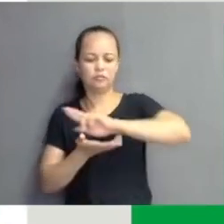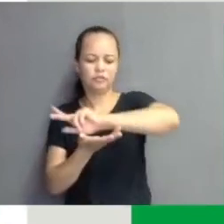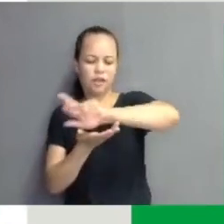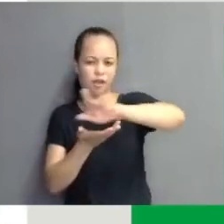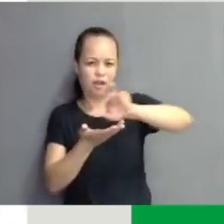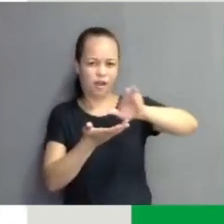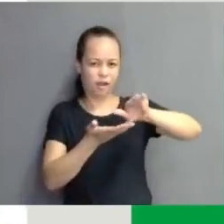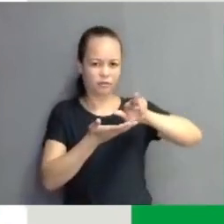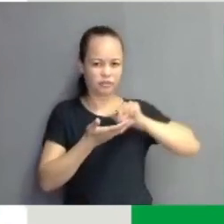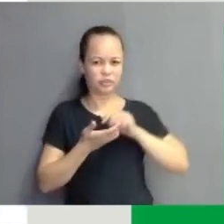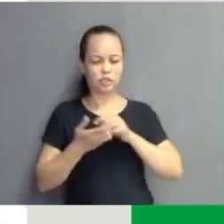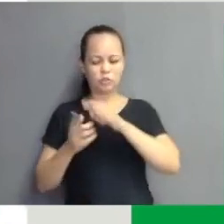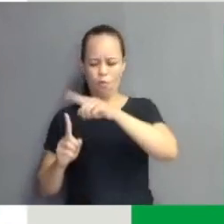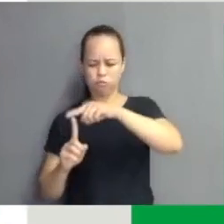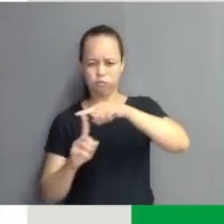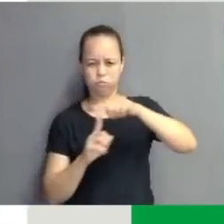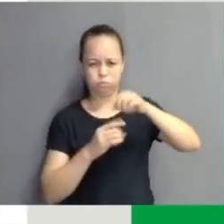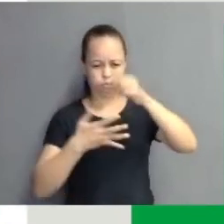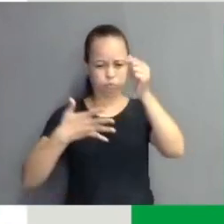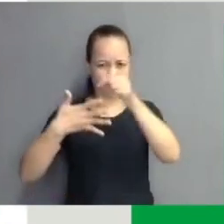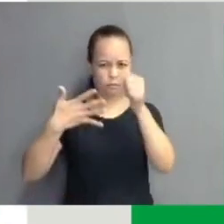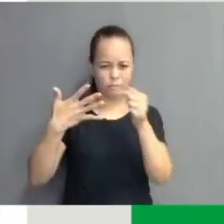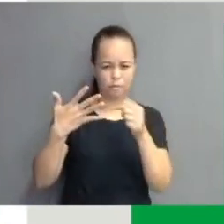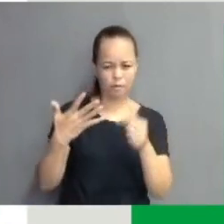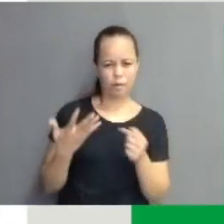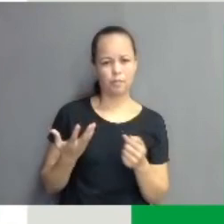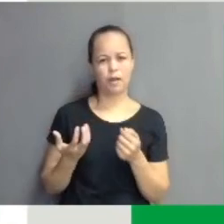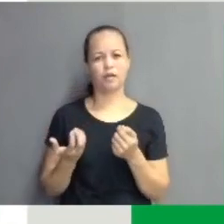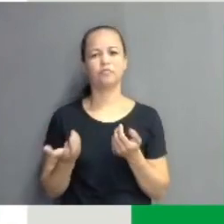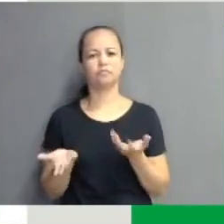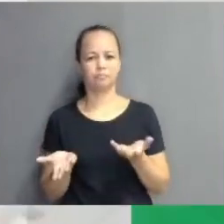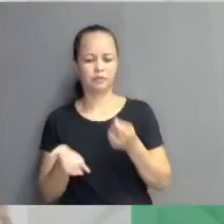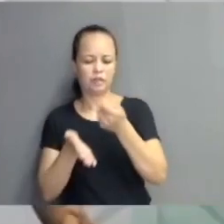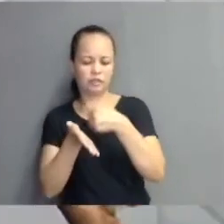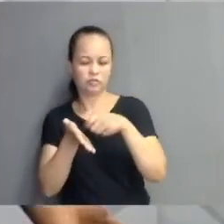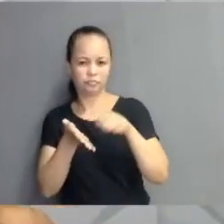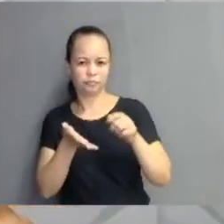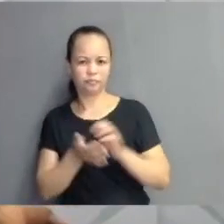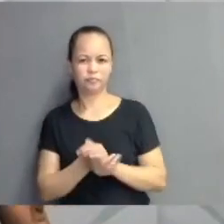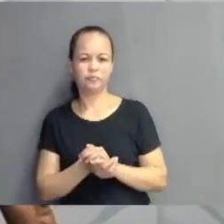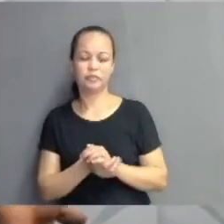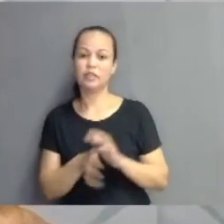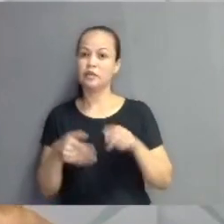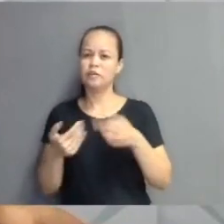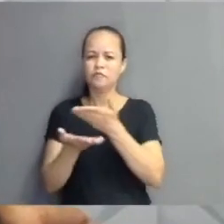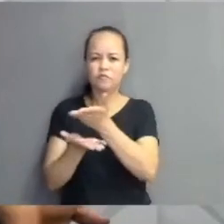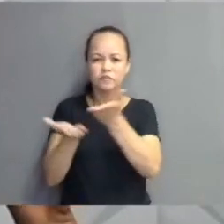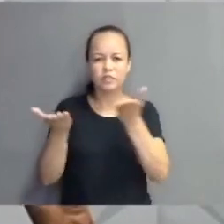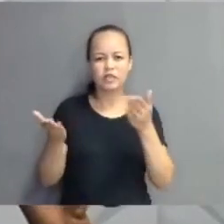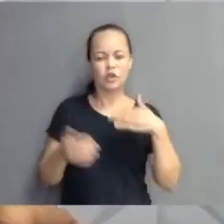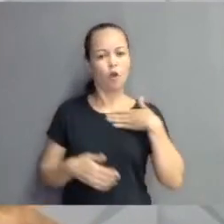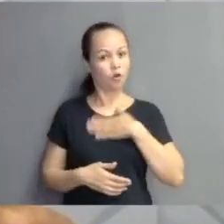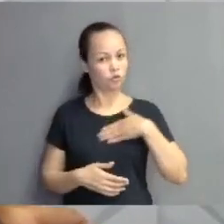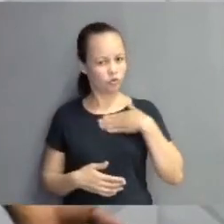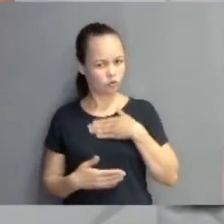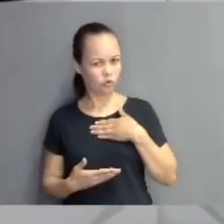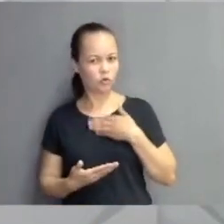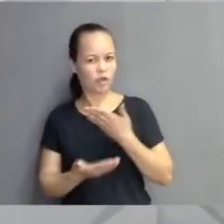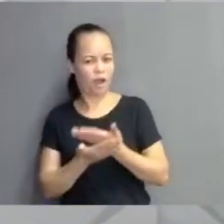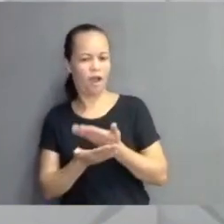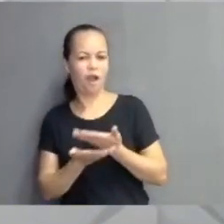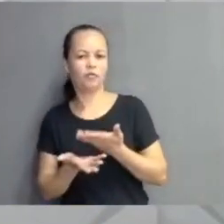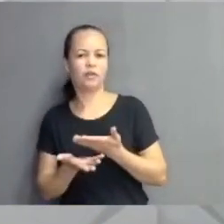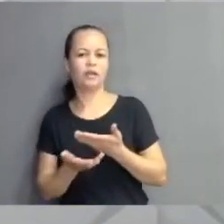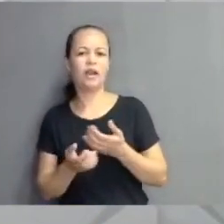de tipos de textos que podemos escrever em pessoal Você gostou da nossa aula Ela tá acabando